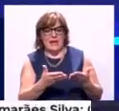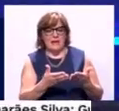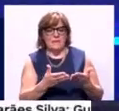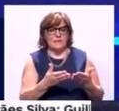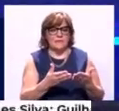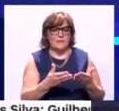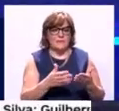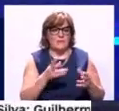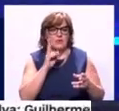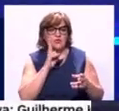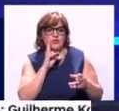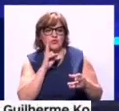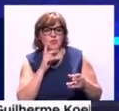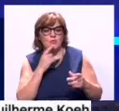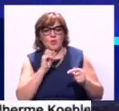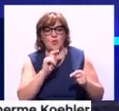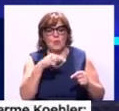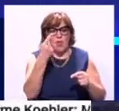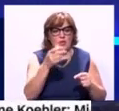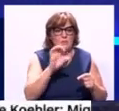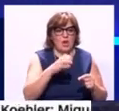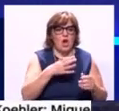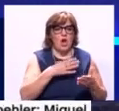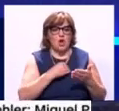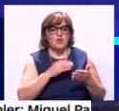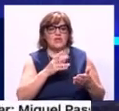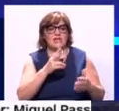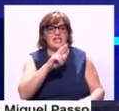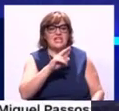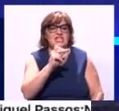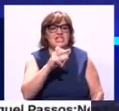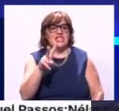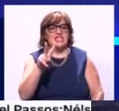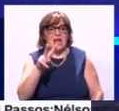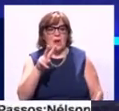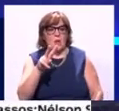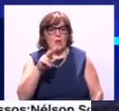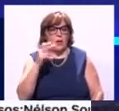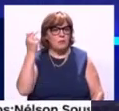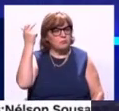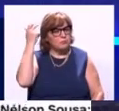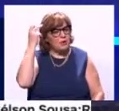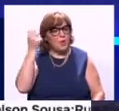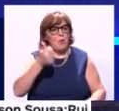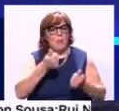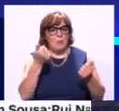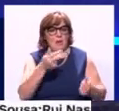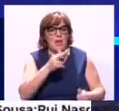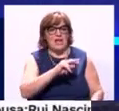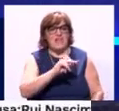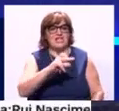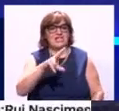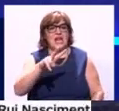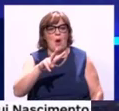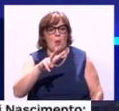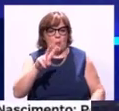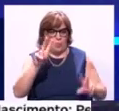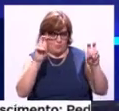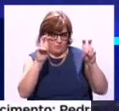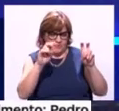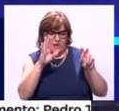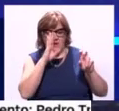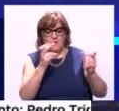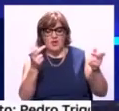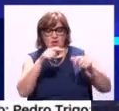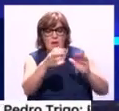aqueles, desculpem as outras marcas, gosto muito do Chau. Traz-me recordações bonitas, tchau. Se eu